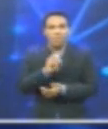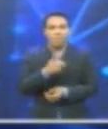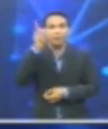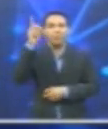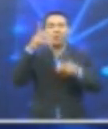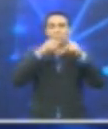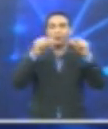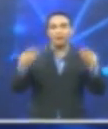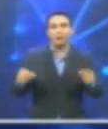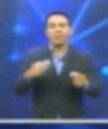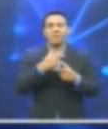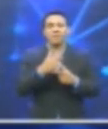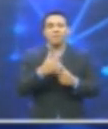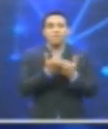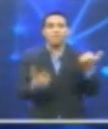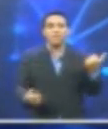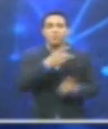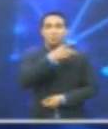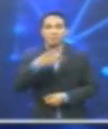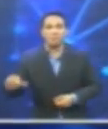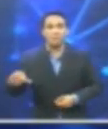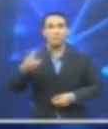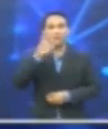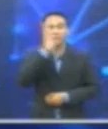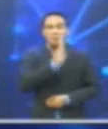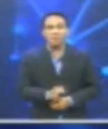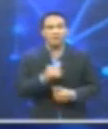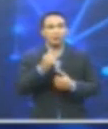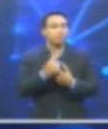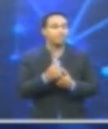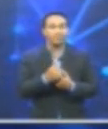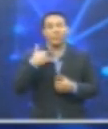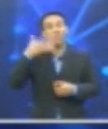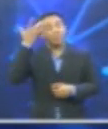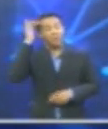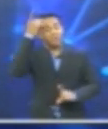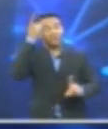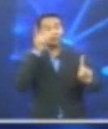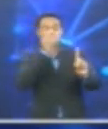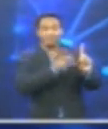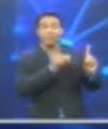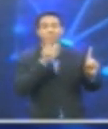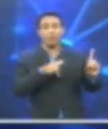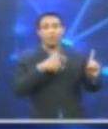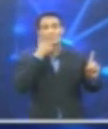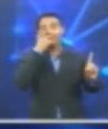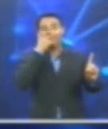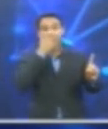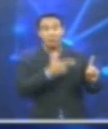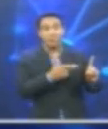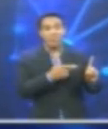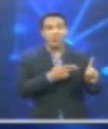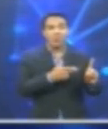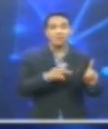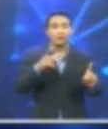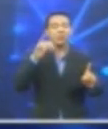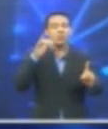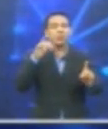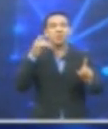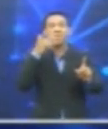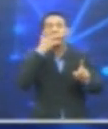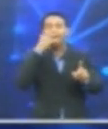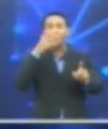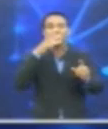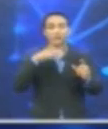de vice-presidente da República. Então eu acho que o deputado Henrique está totalmente fora do momento da nossa